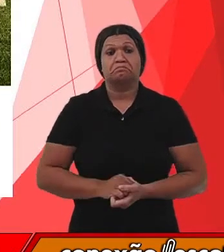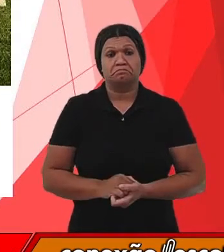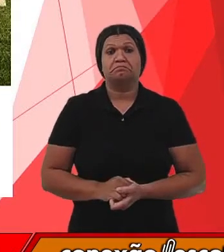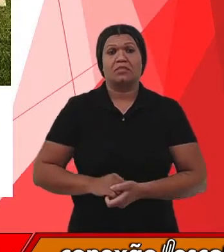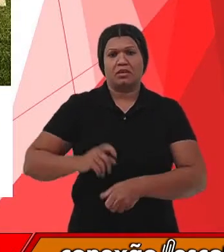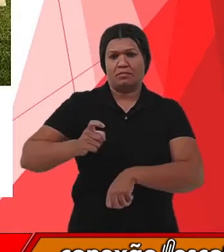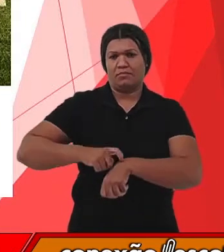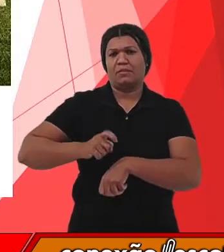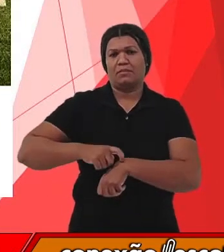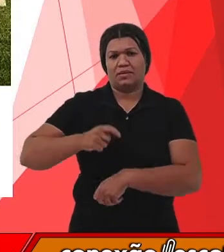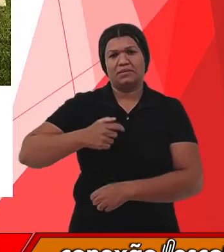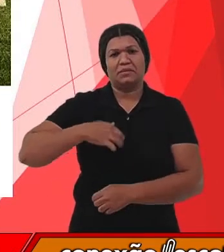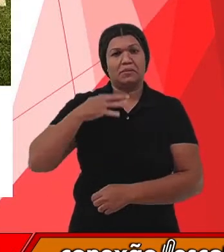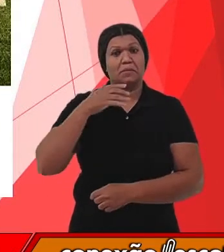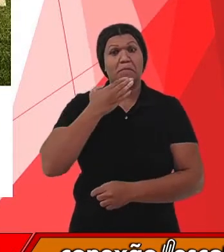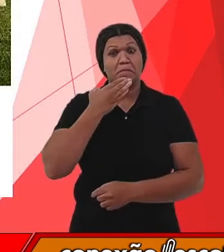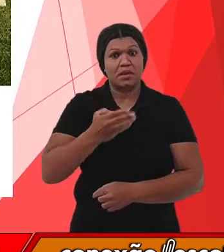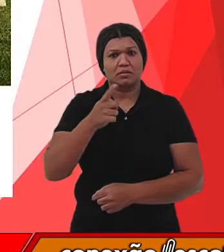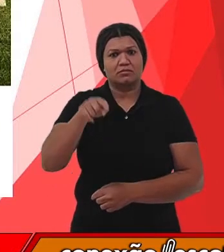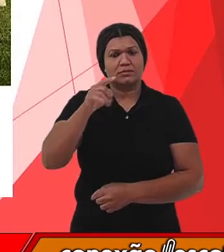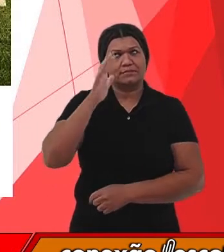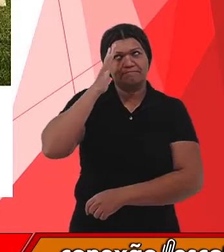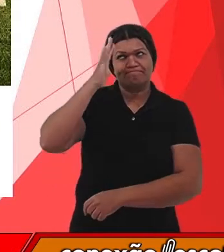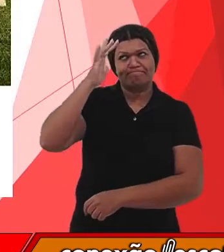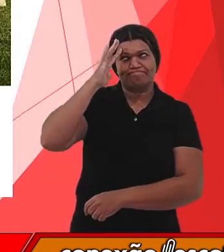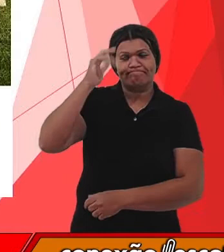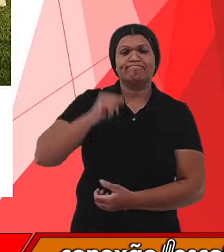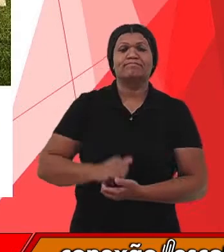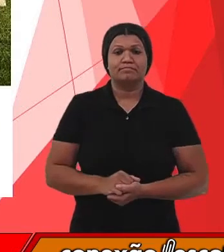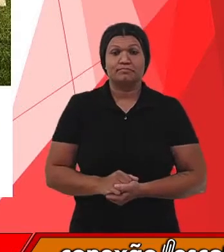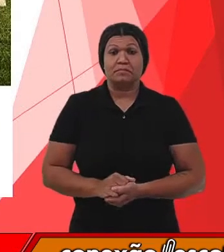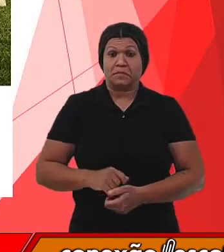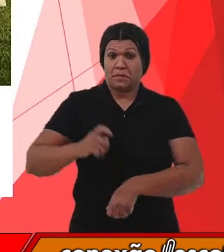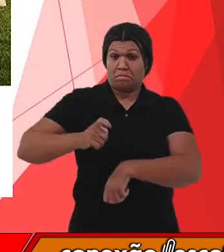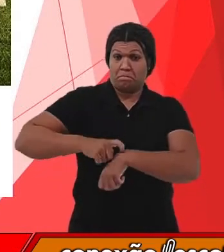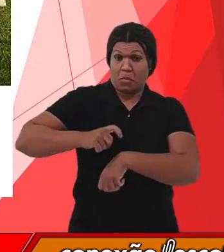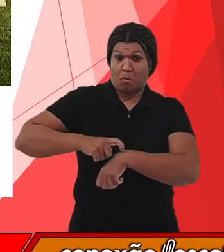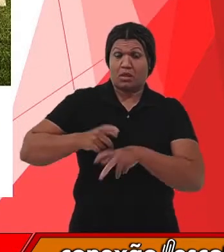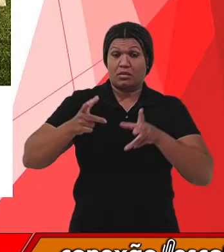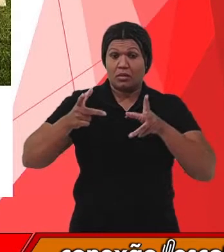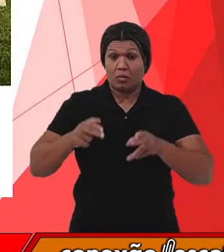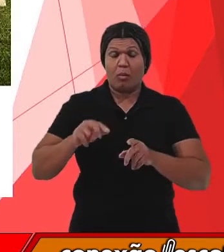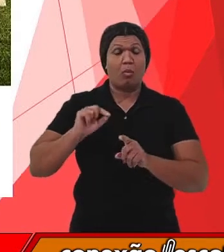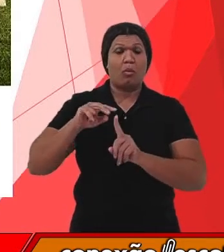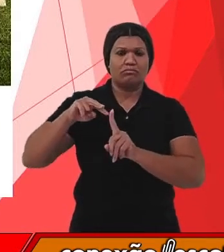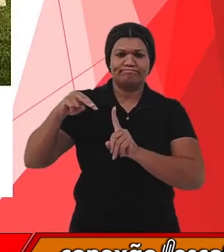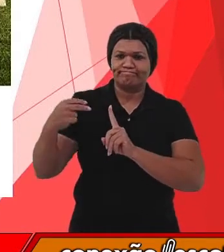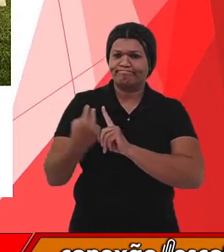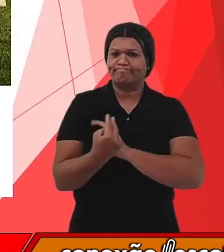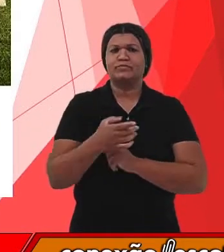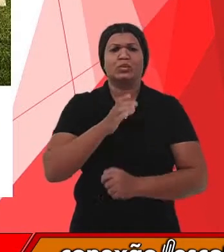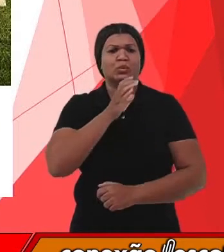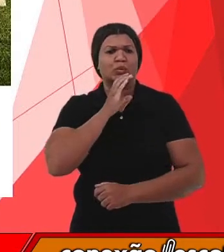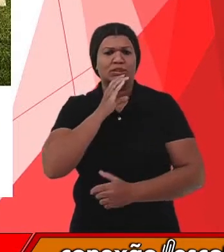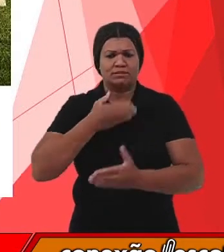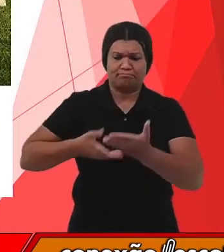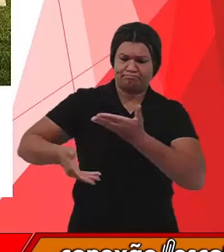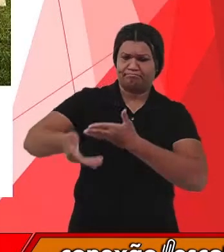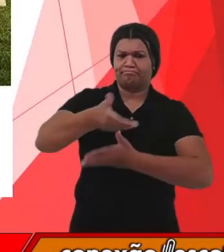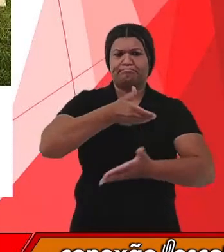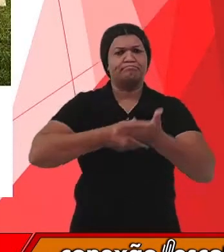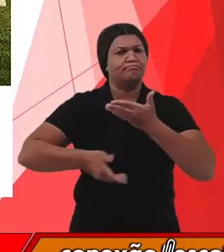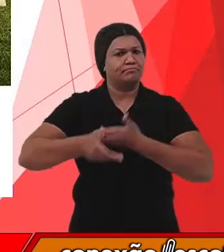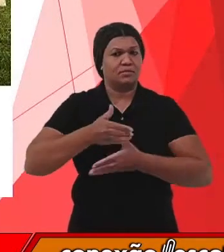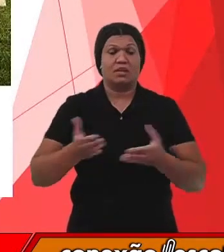Nesse momento, eu peço que vocês ponderem. Nesta mesma perspectiva de conhecer, de dialogar,